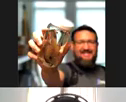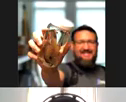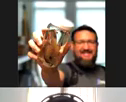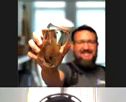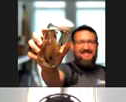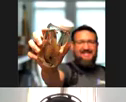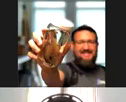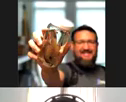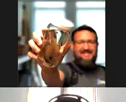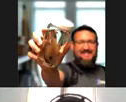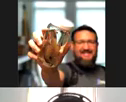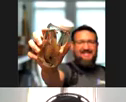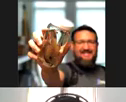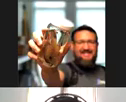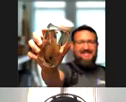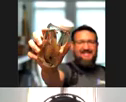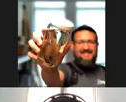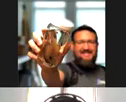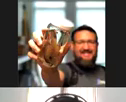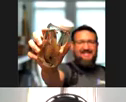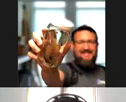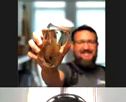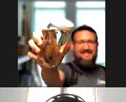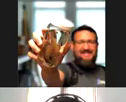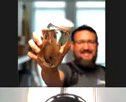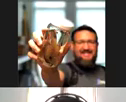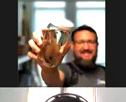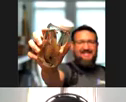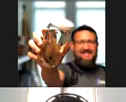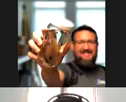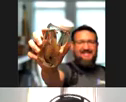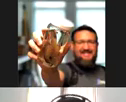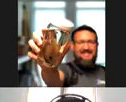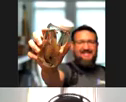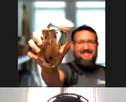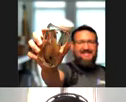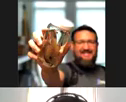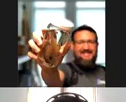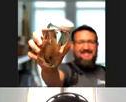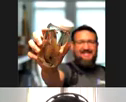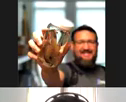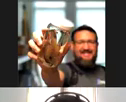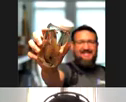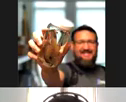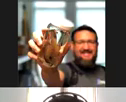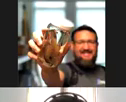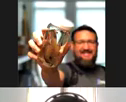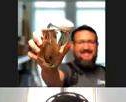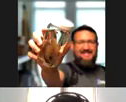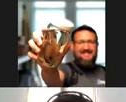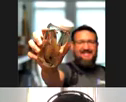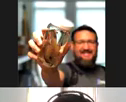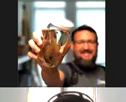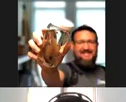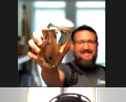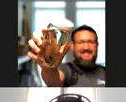é que os sistemas eles são os conjuntos de indivíduos únicos, né? Então, os indivíduos são diferentes, eles se